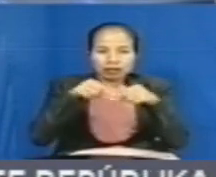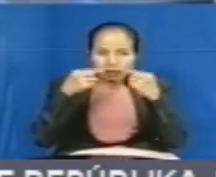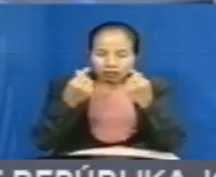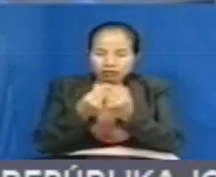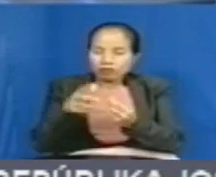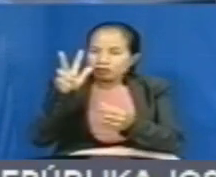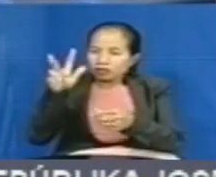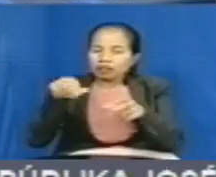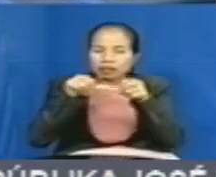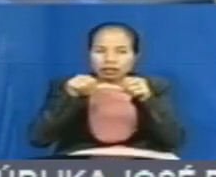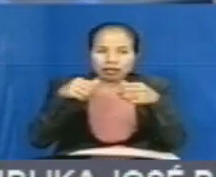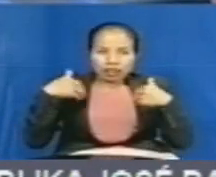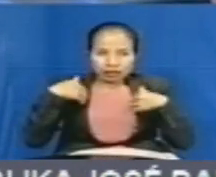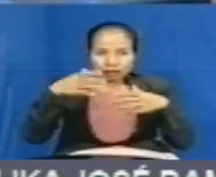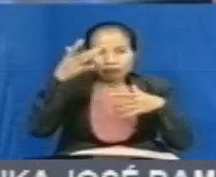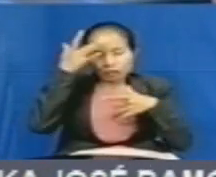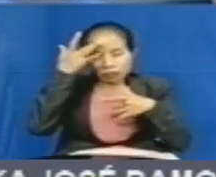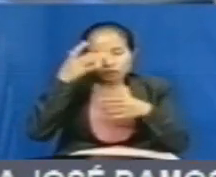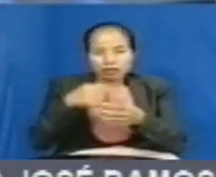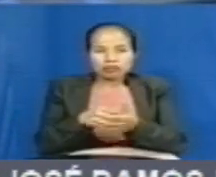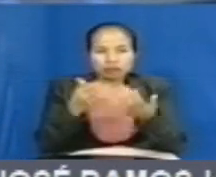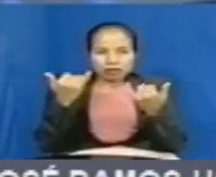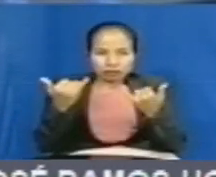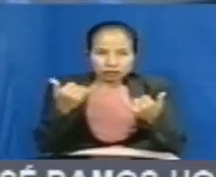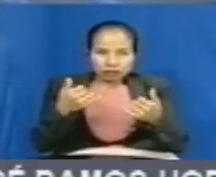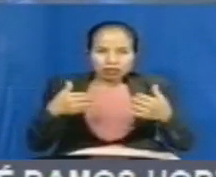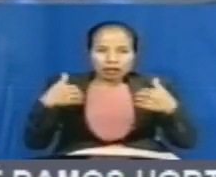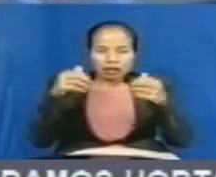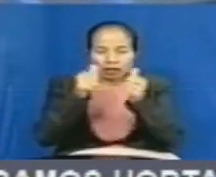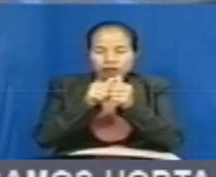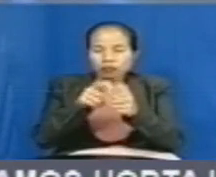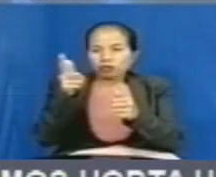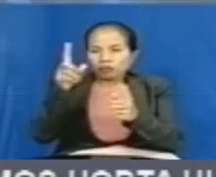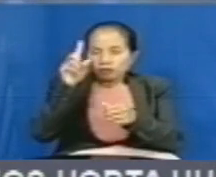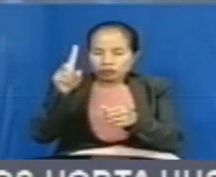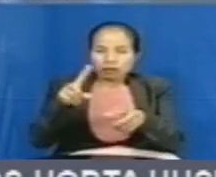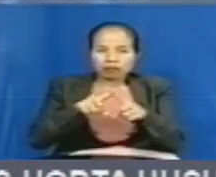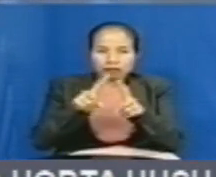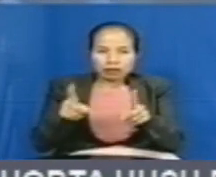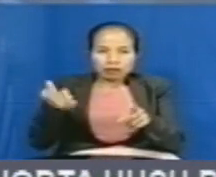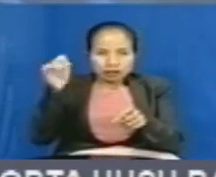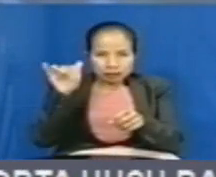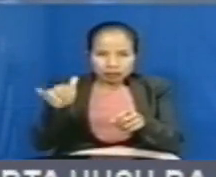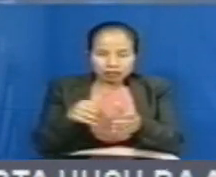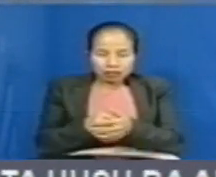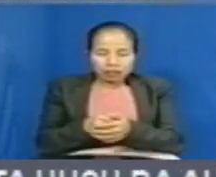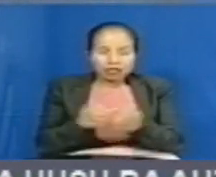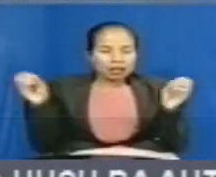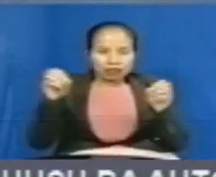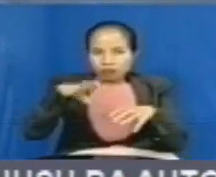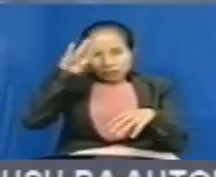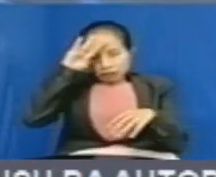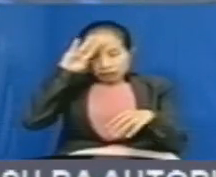ita temor, ita mos iha caso, até a data, ita iha 21 casos. Mas sira la ho